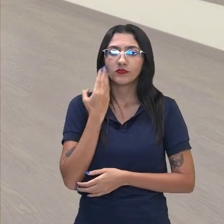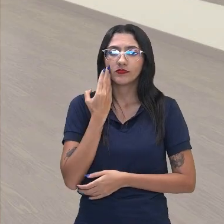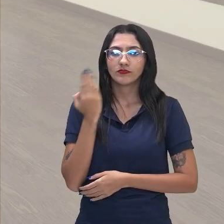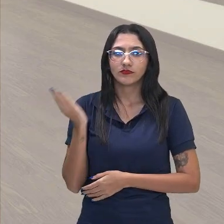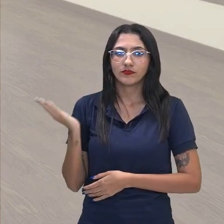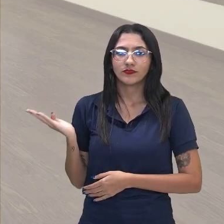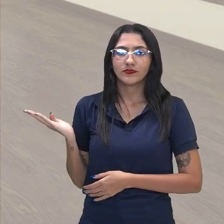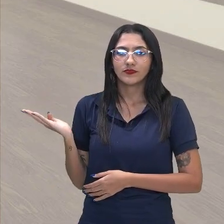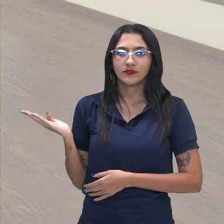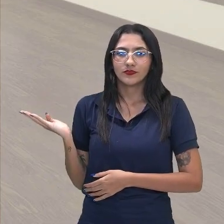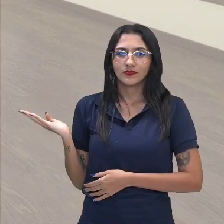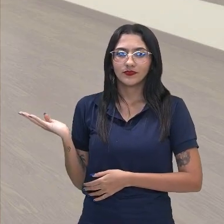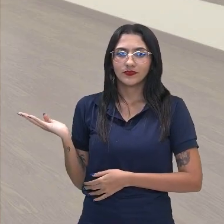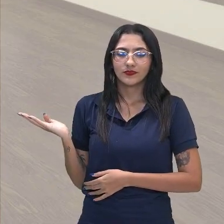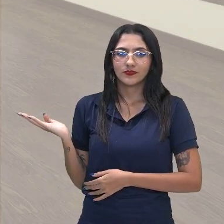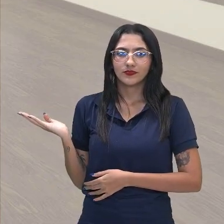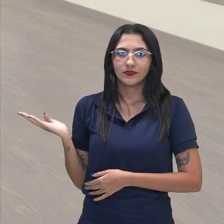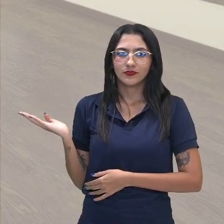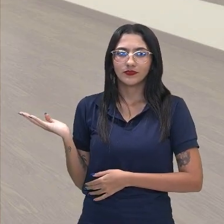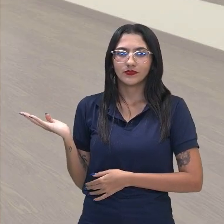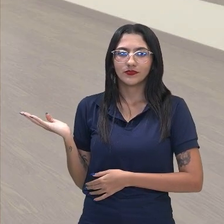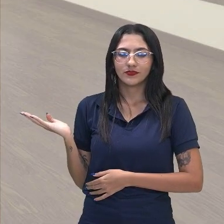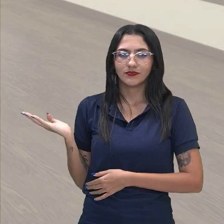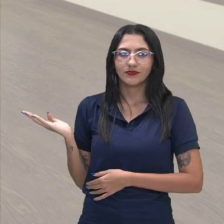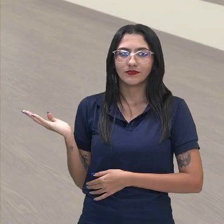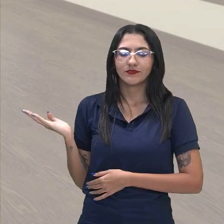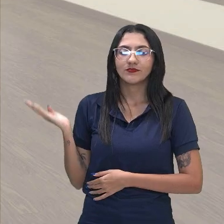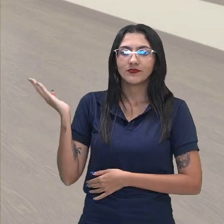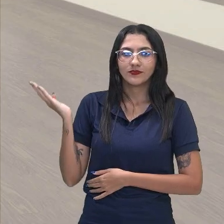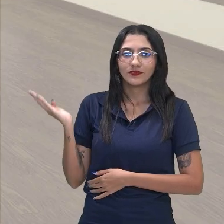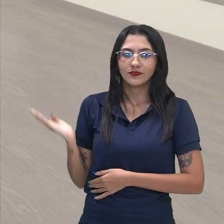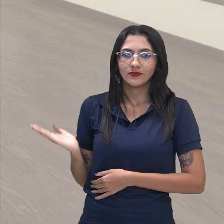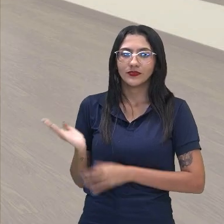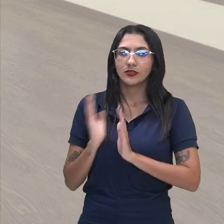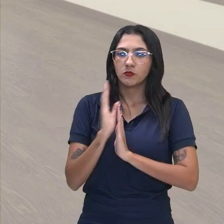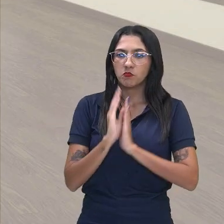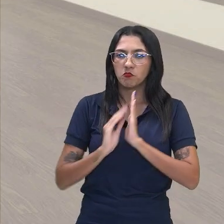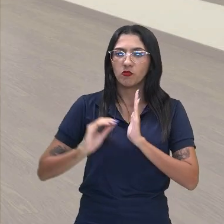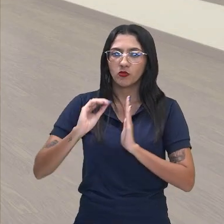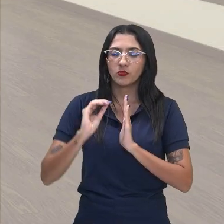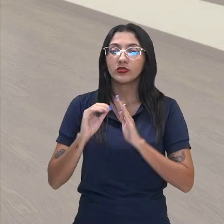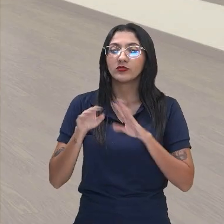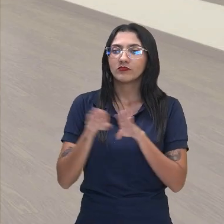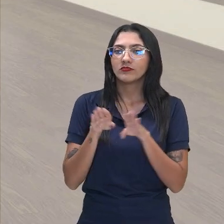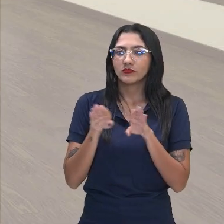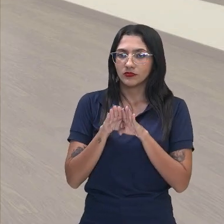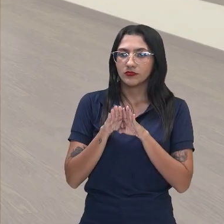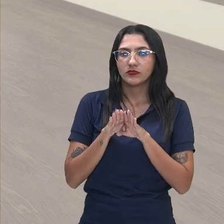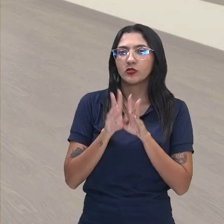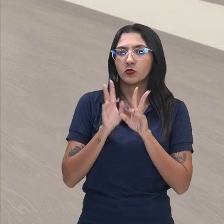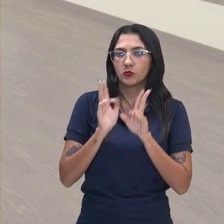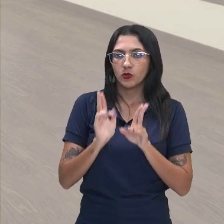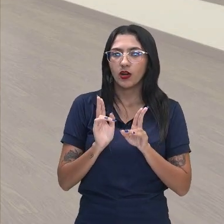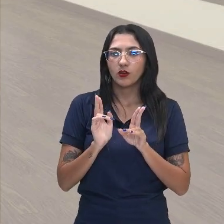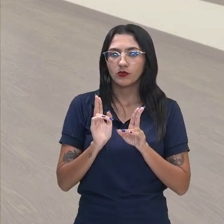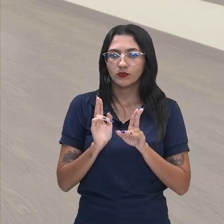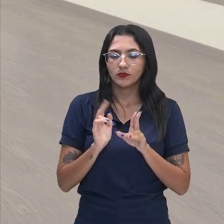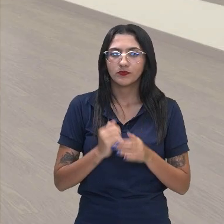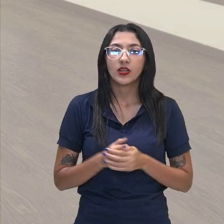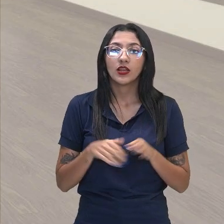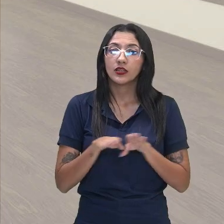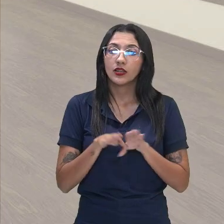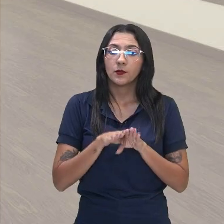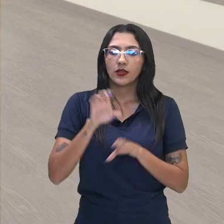estou fazendo uma primeira posição, eu estou fazendo uma flexão desse joelho. E eu volto, eu faço uma